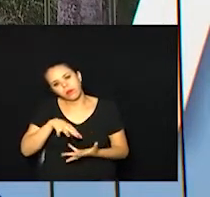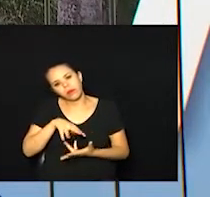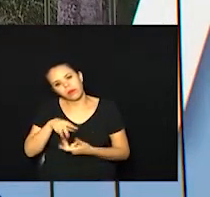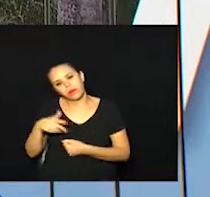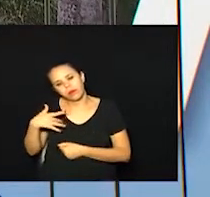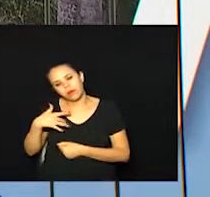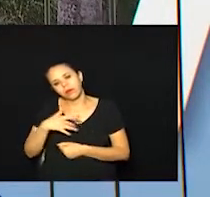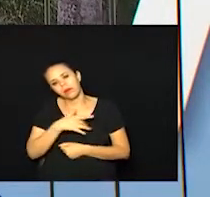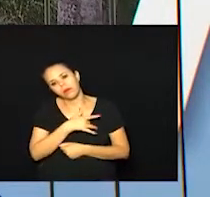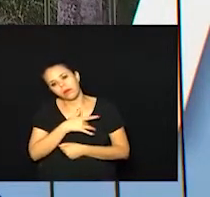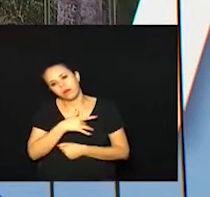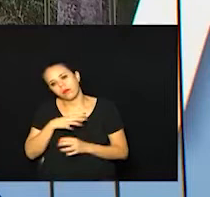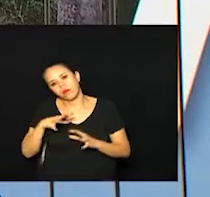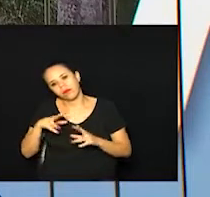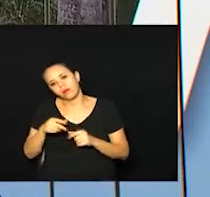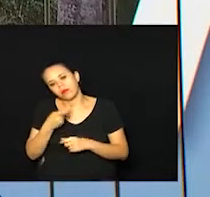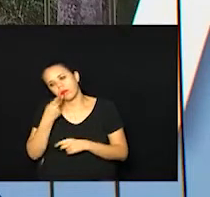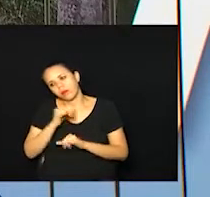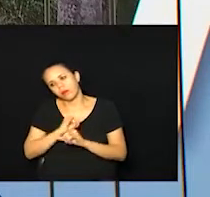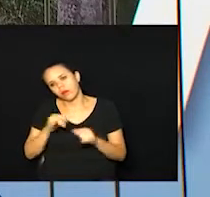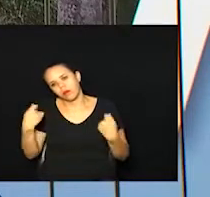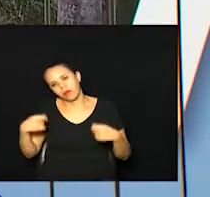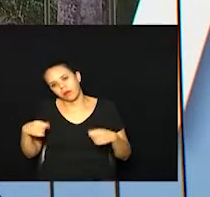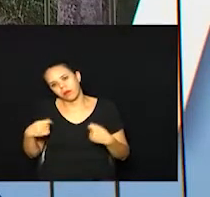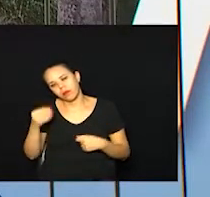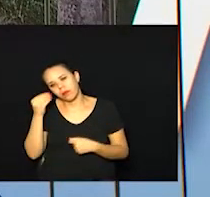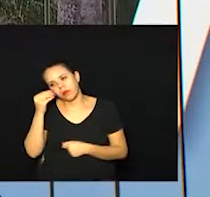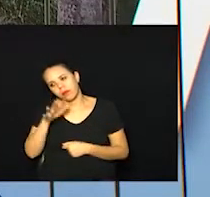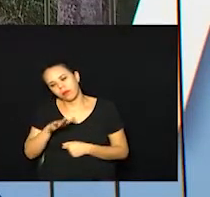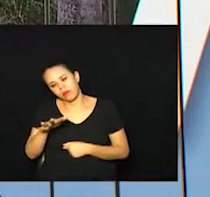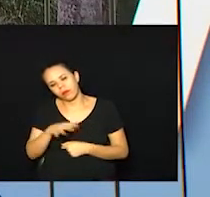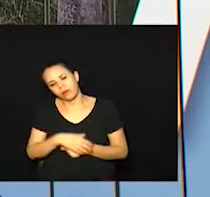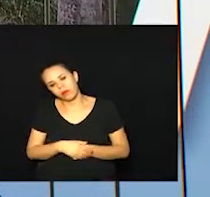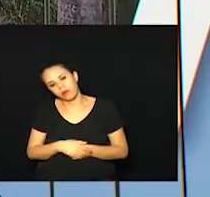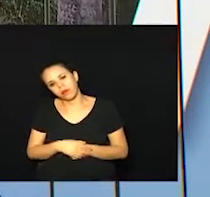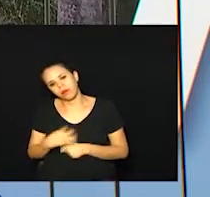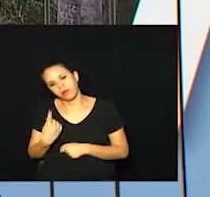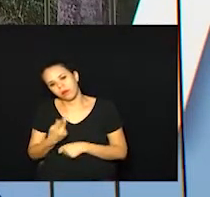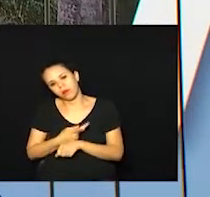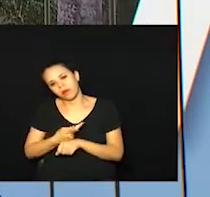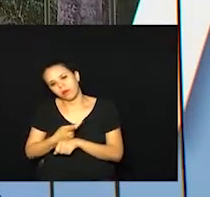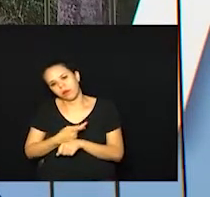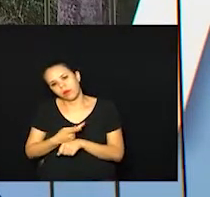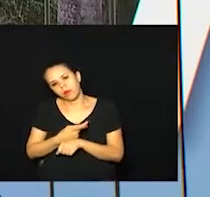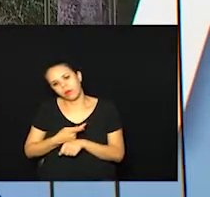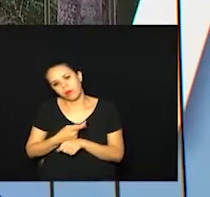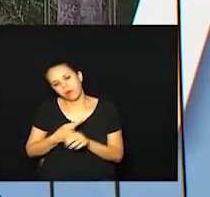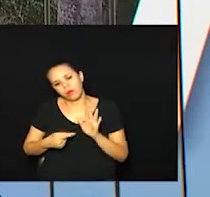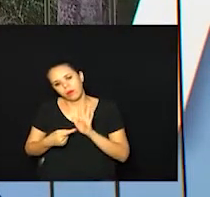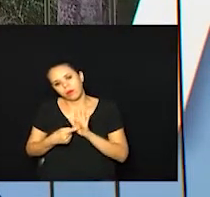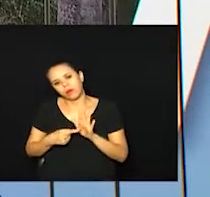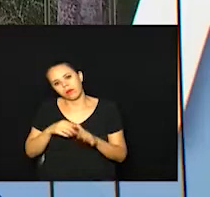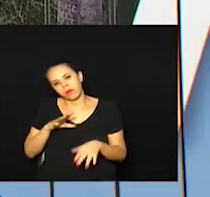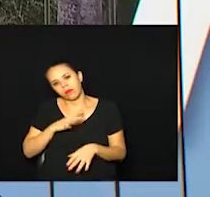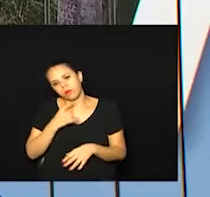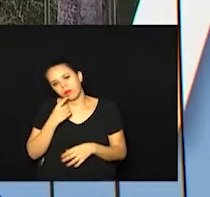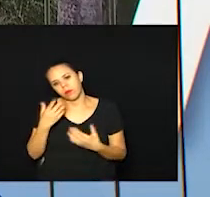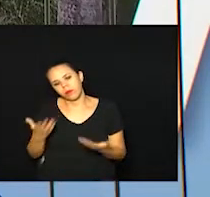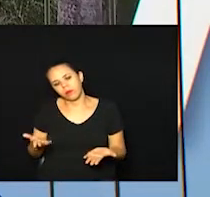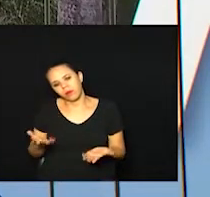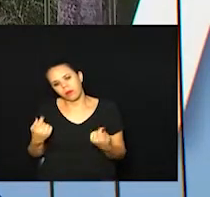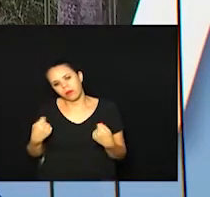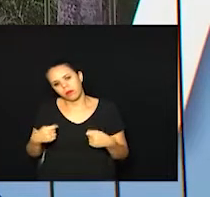de Saúde, e todo mundo dizia, é necessário testar, enfim. Nós procuramos apresentar para a cidade de Campinas